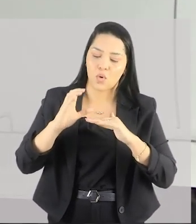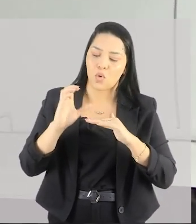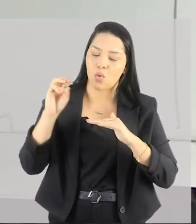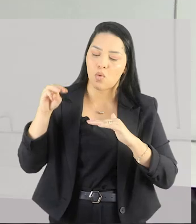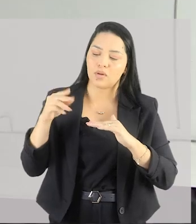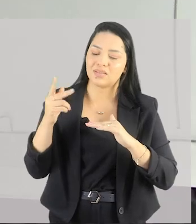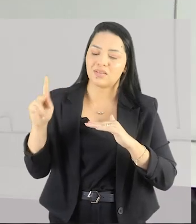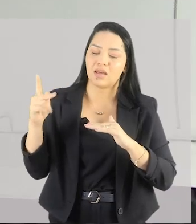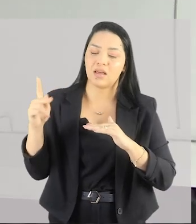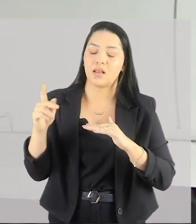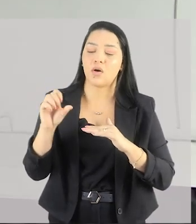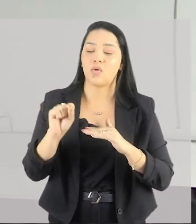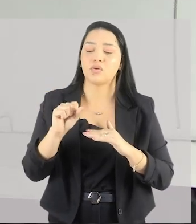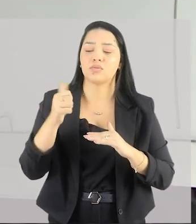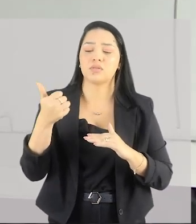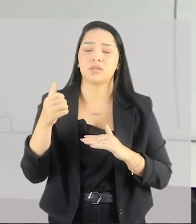quanto?